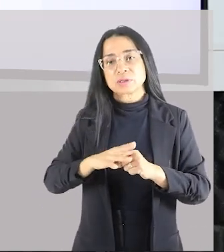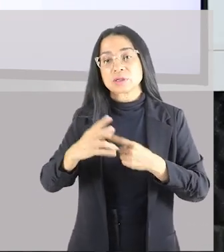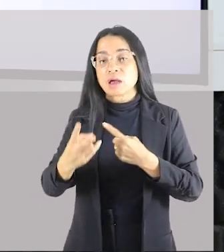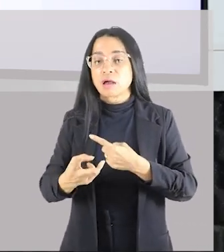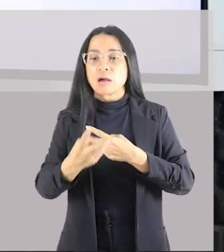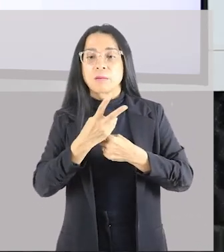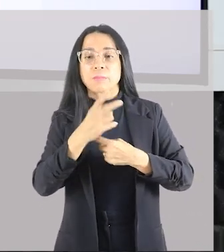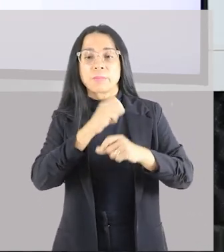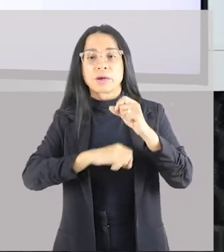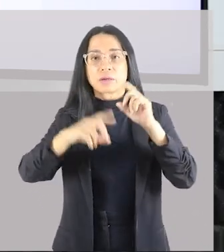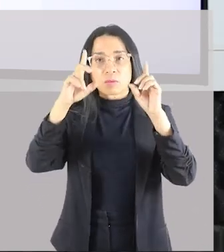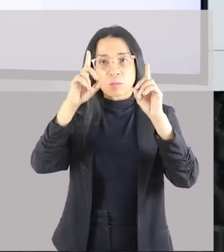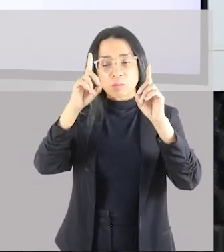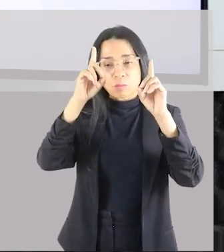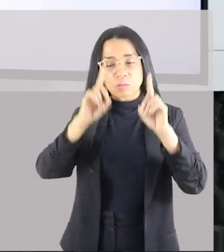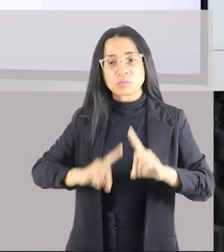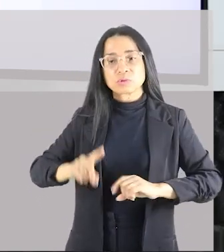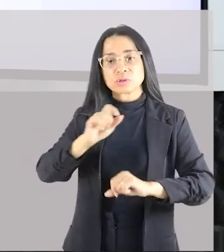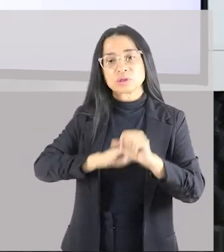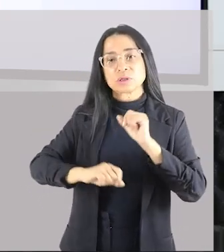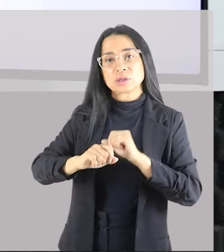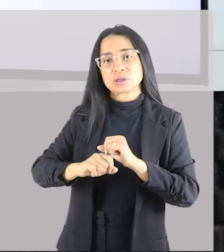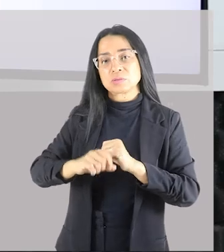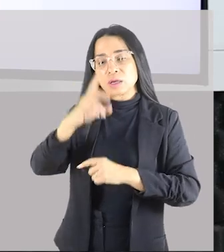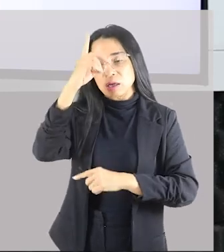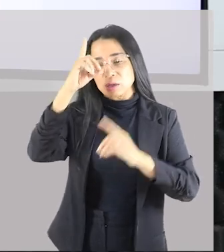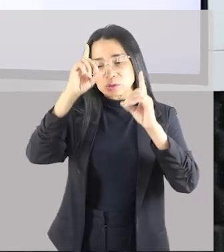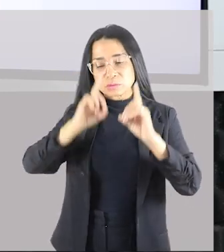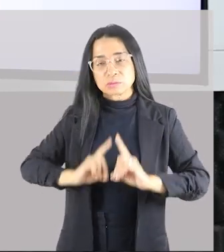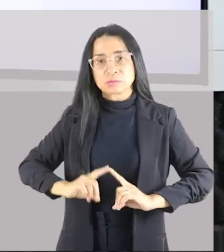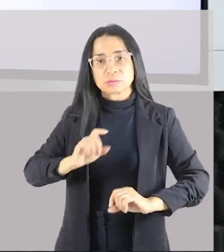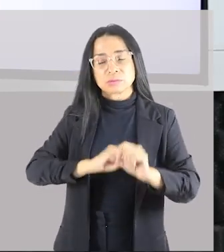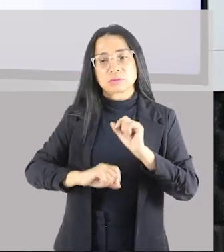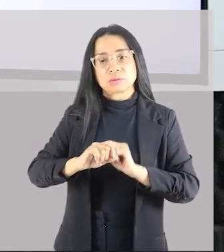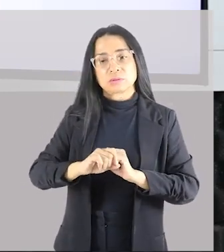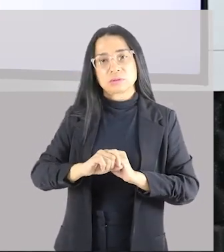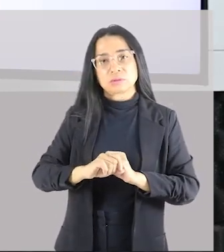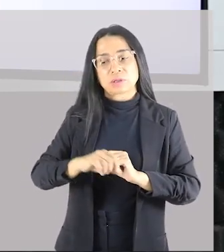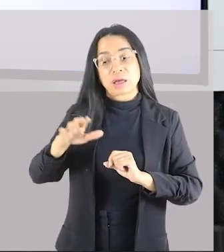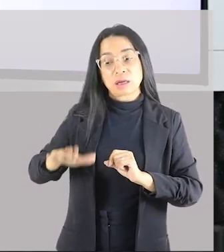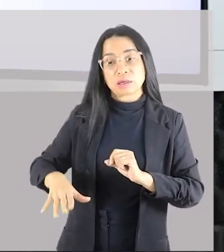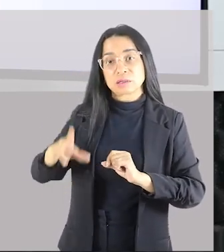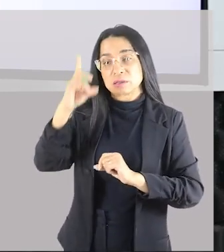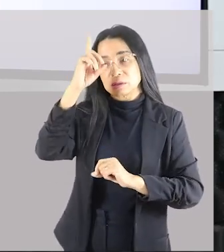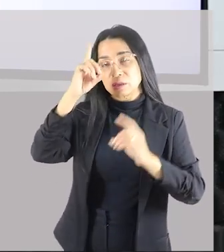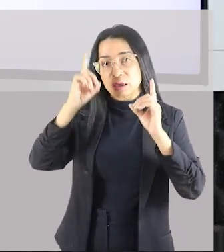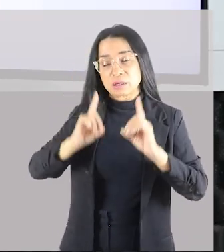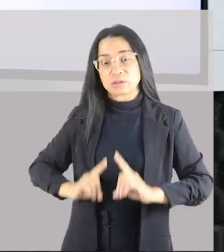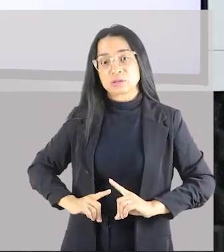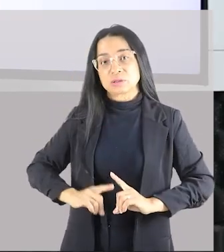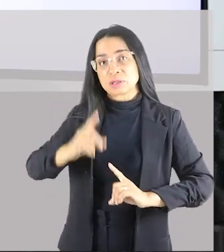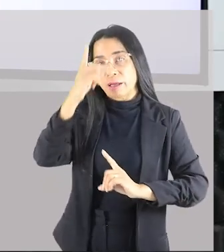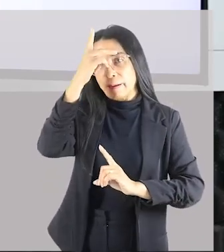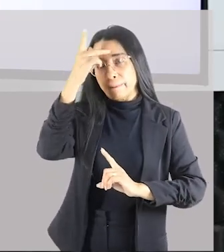à dignidade. A criança é digna pela legislação brasileira, o idoso é digno, a pessoa com deficiência